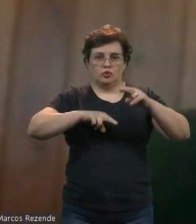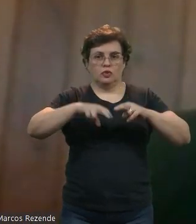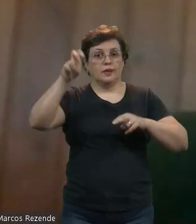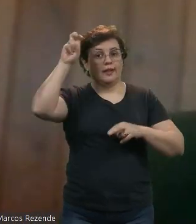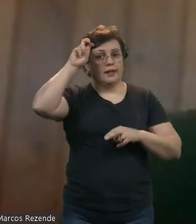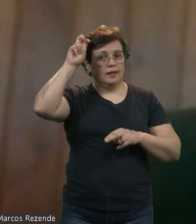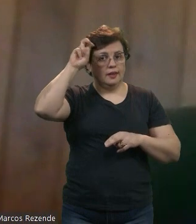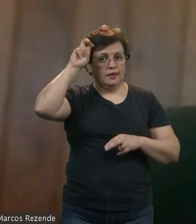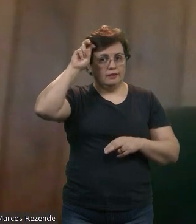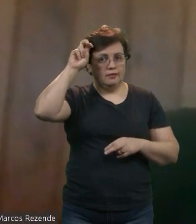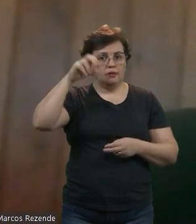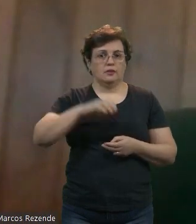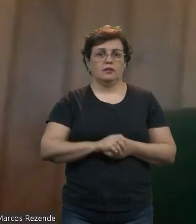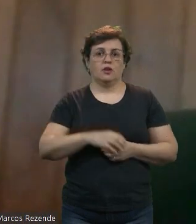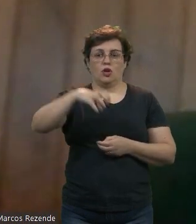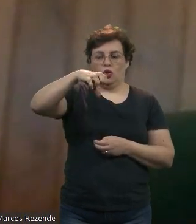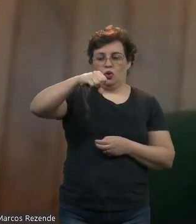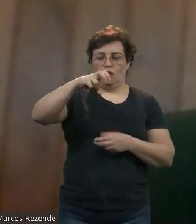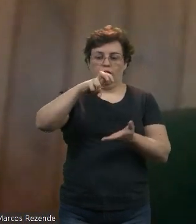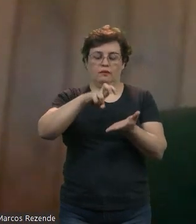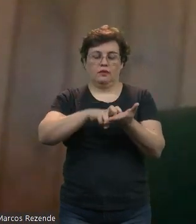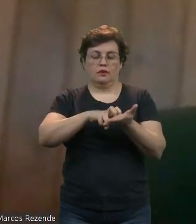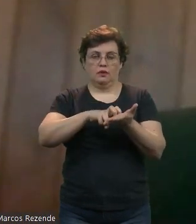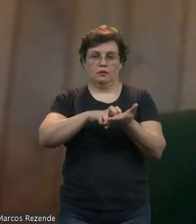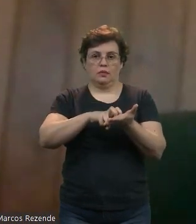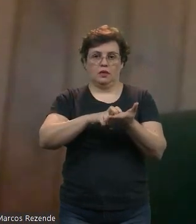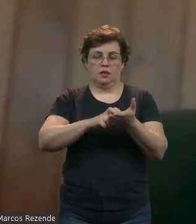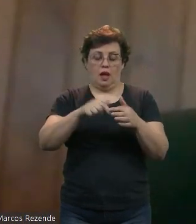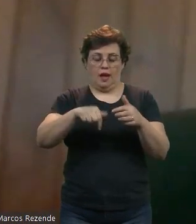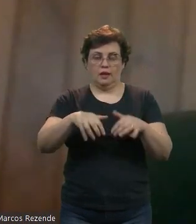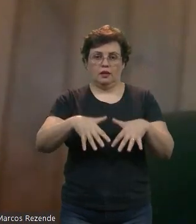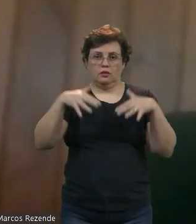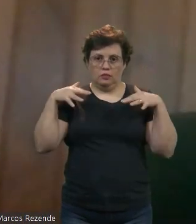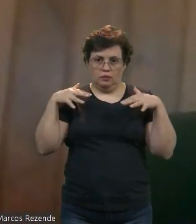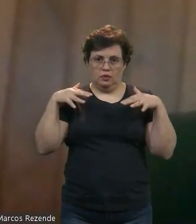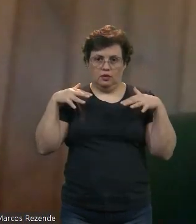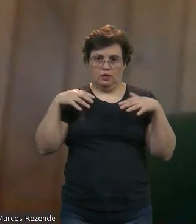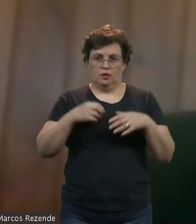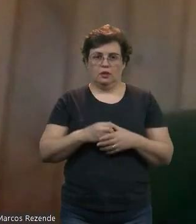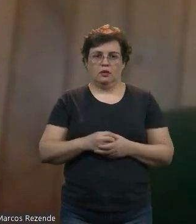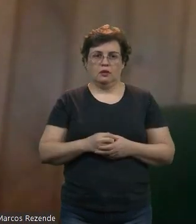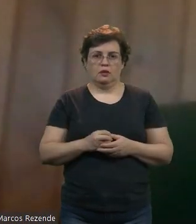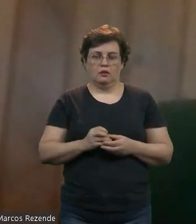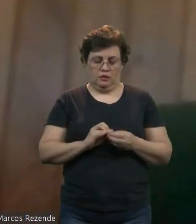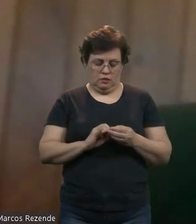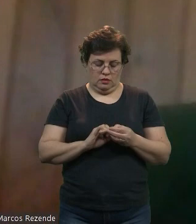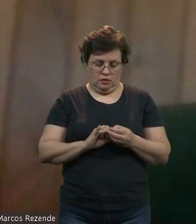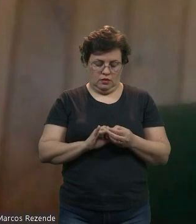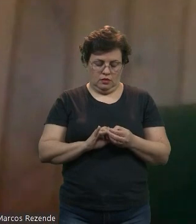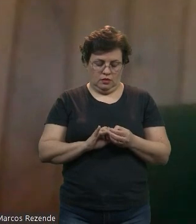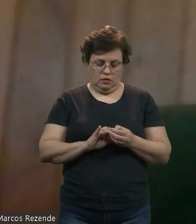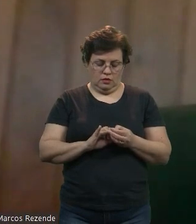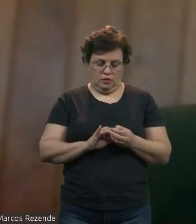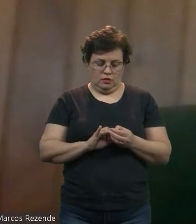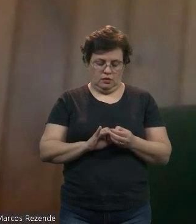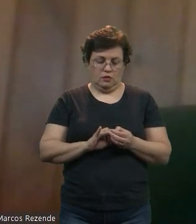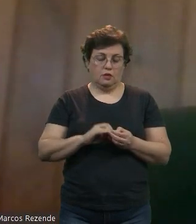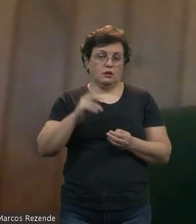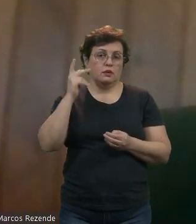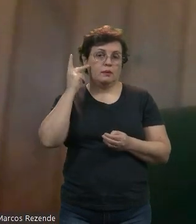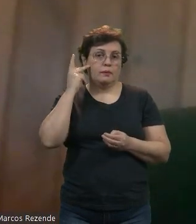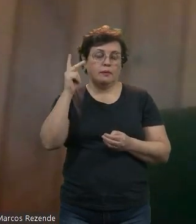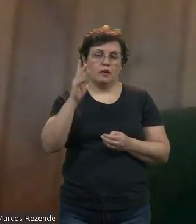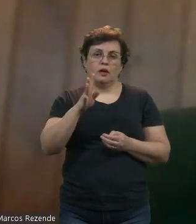2020, quinta-feira, 9 horas da manhã, no plenário da Câmara Municipal, para